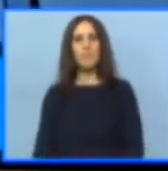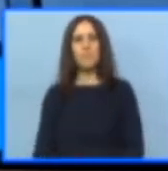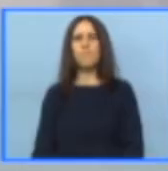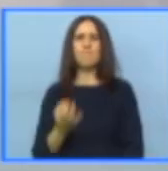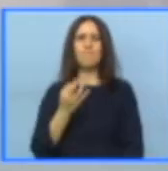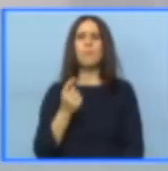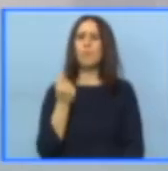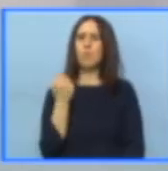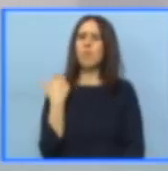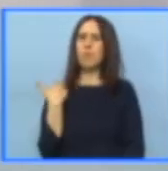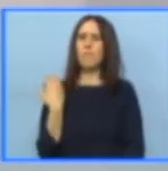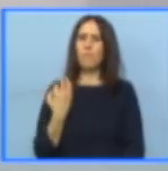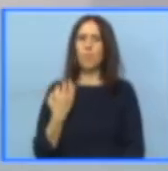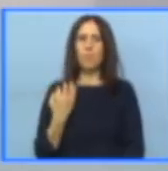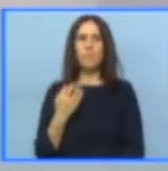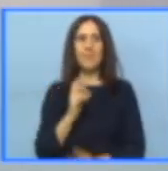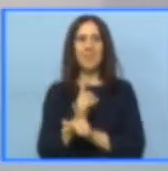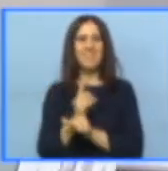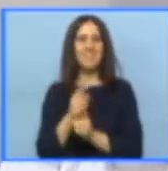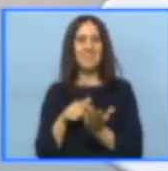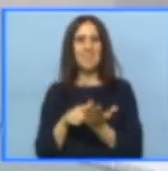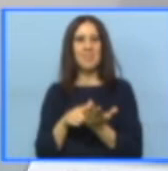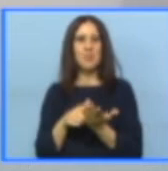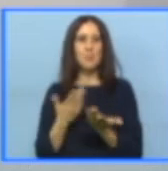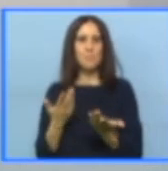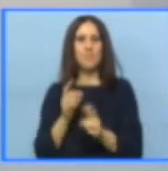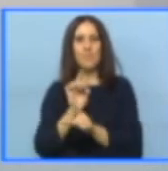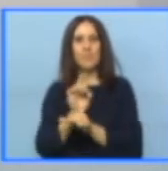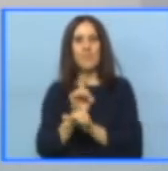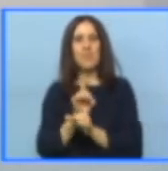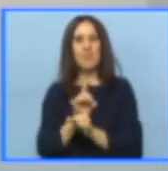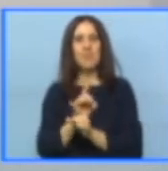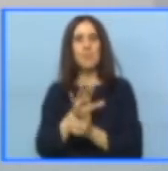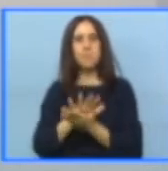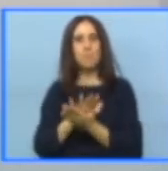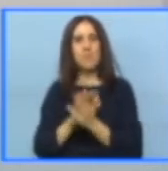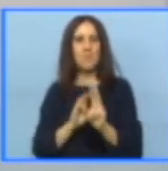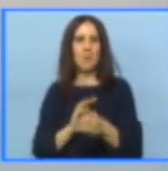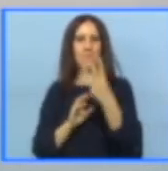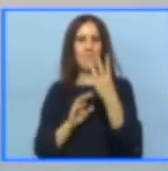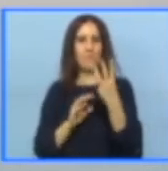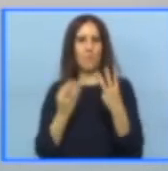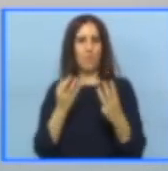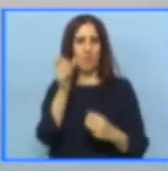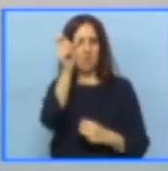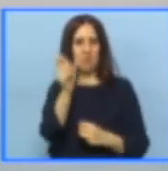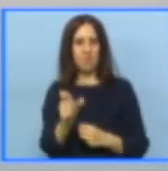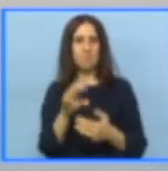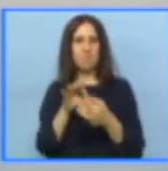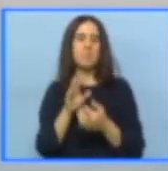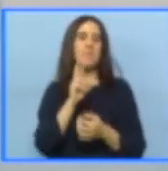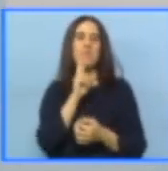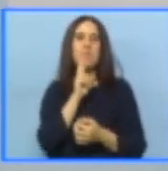Mais recentemente ainda, e fazemos este périplo sobre estas 3 publicações que fez sobre